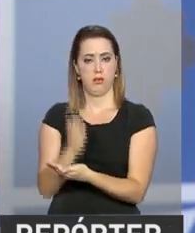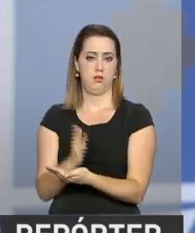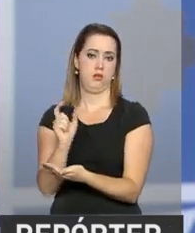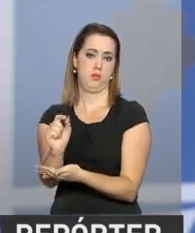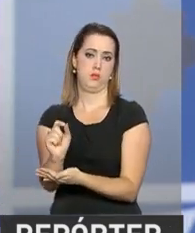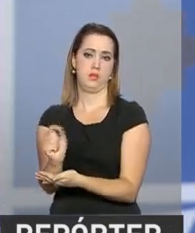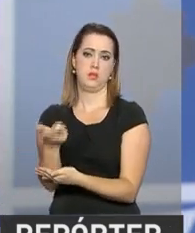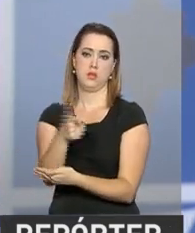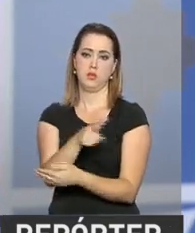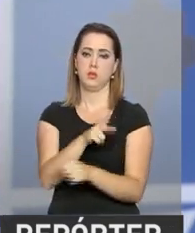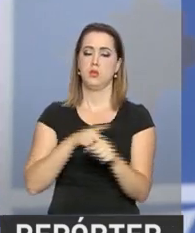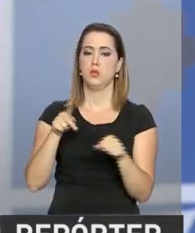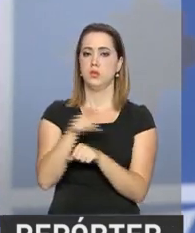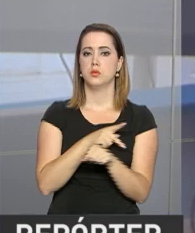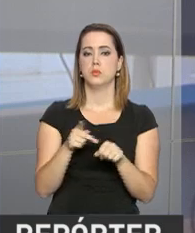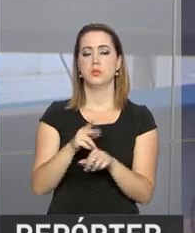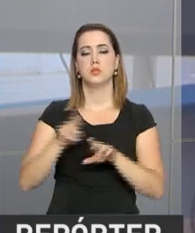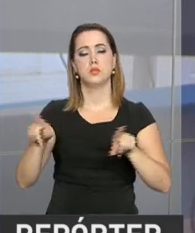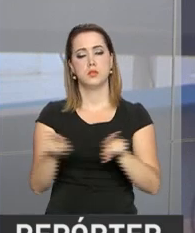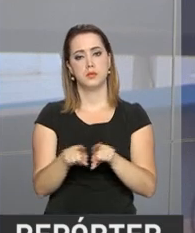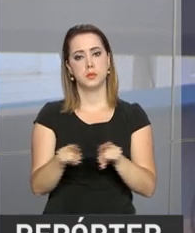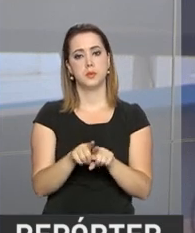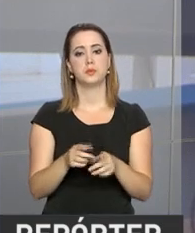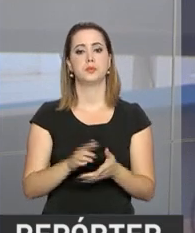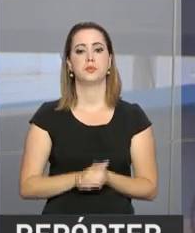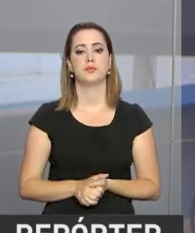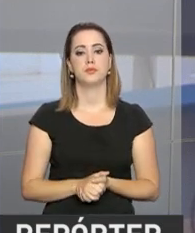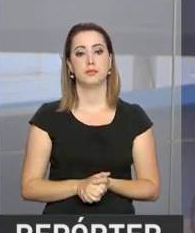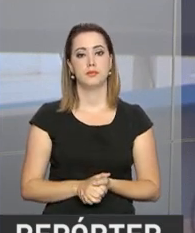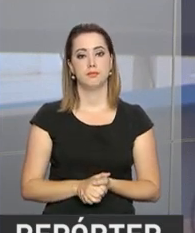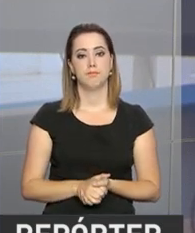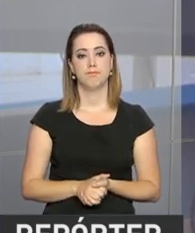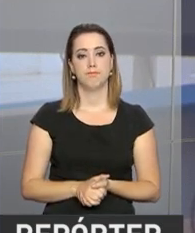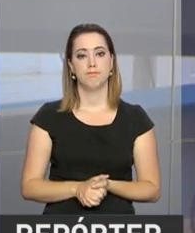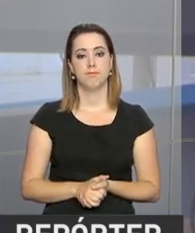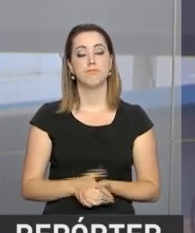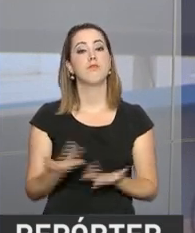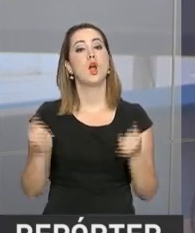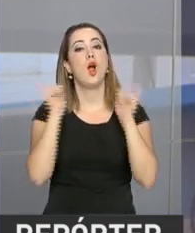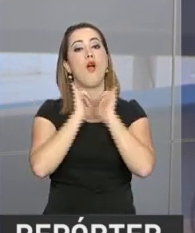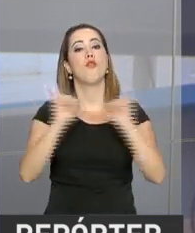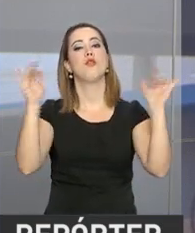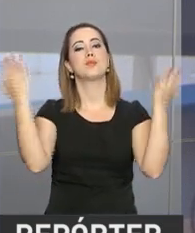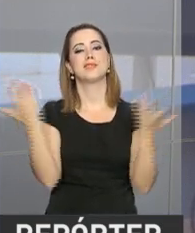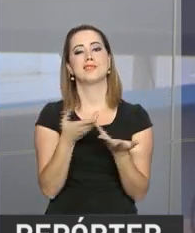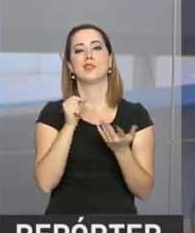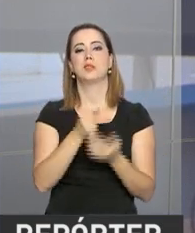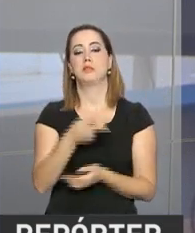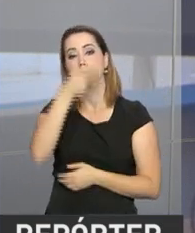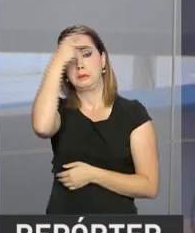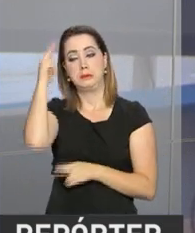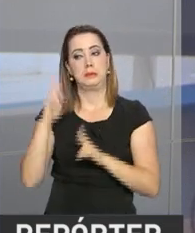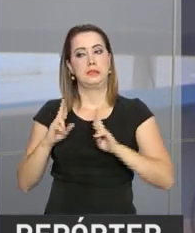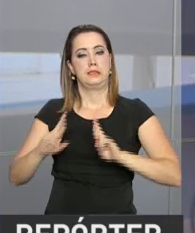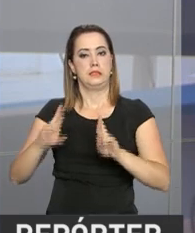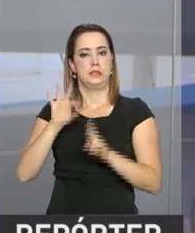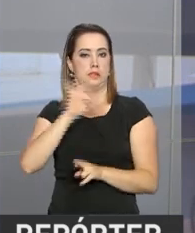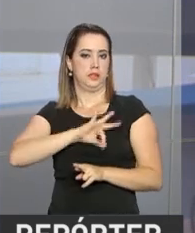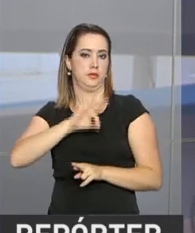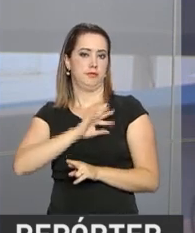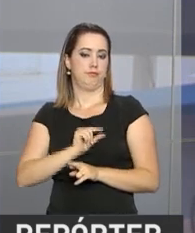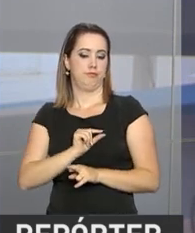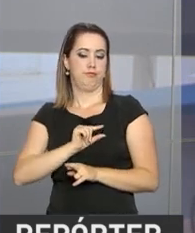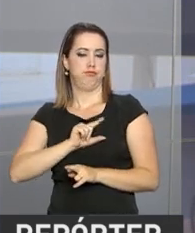não ten um risco migratório pro Brasil a notícia agora para quem espera ter um dinheirinho a mais no bolso nesse fim de ano a Receita